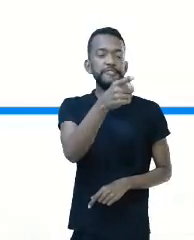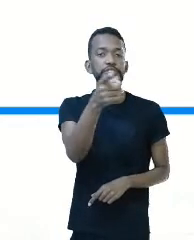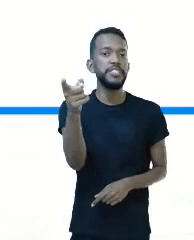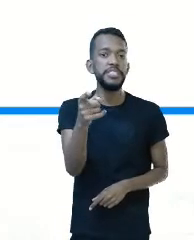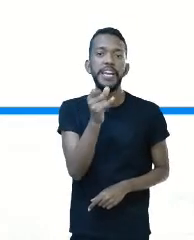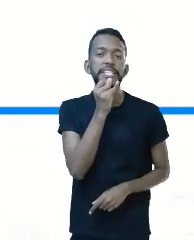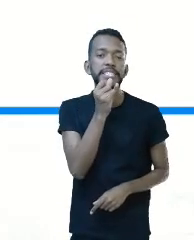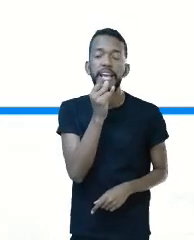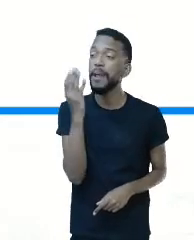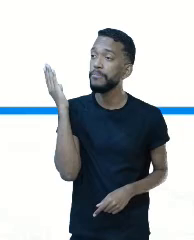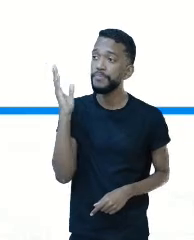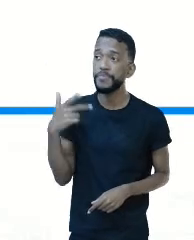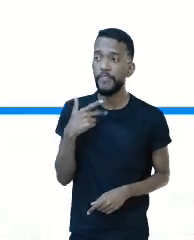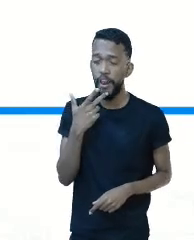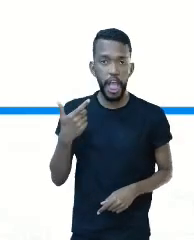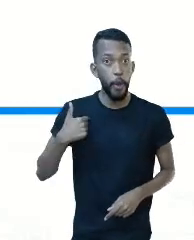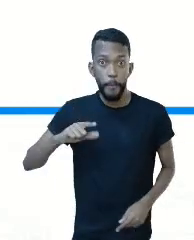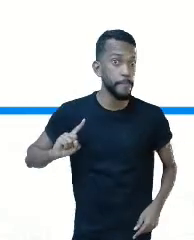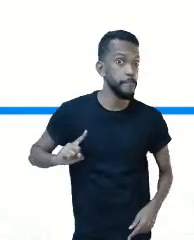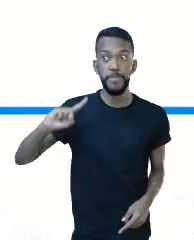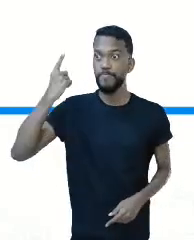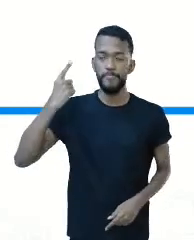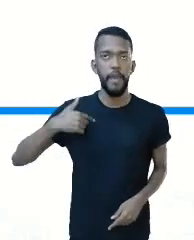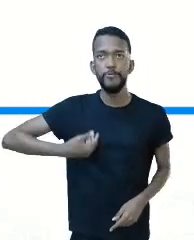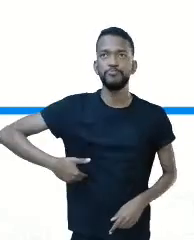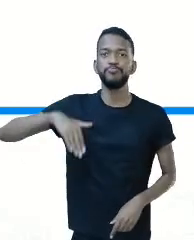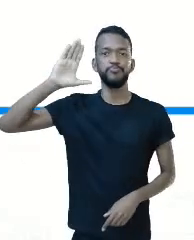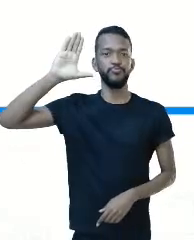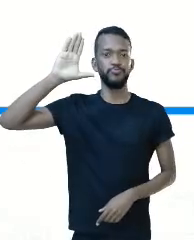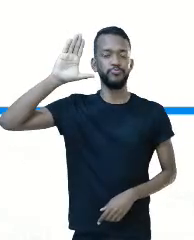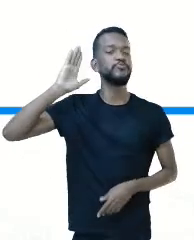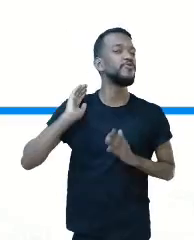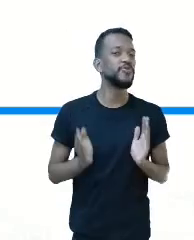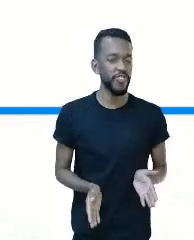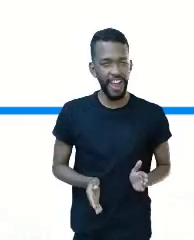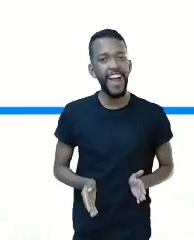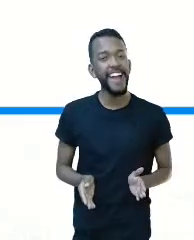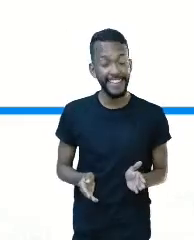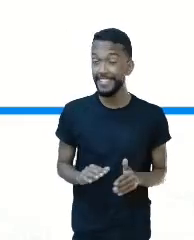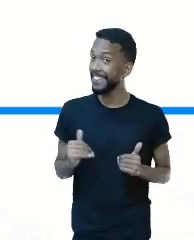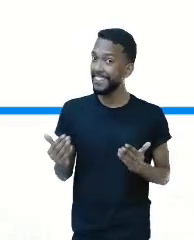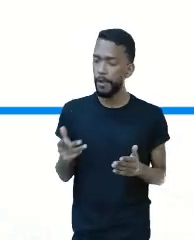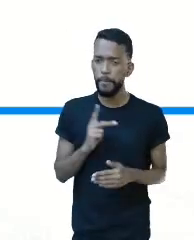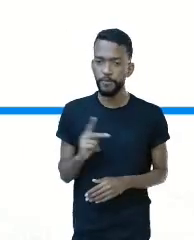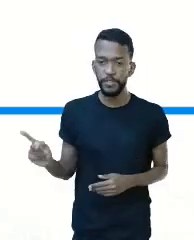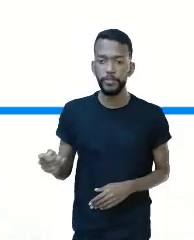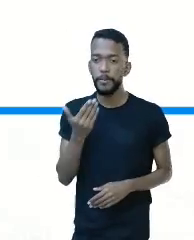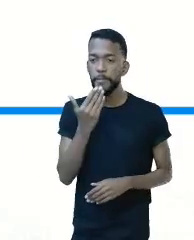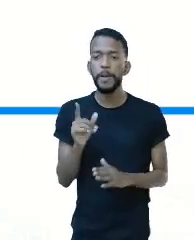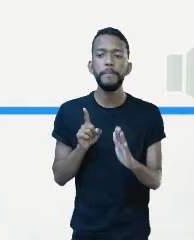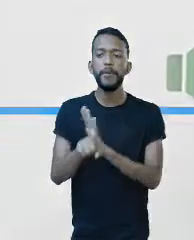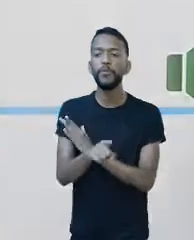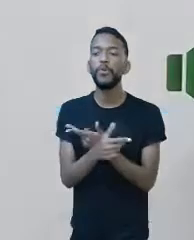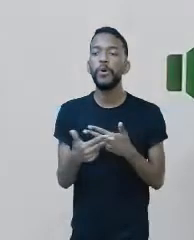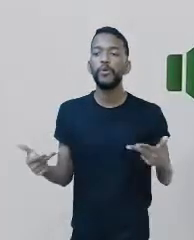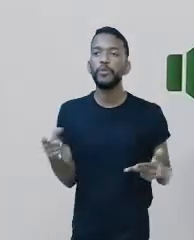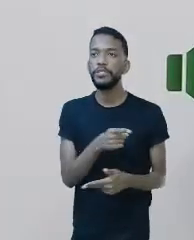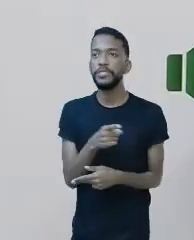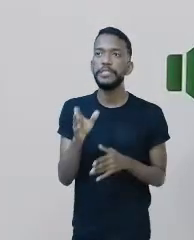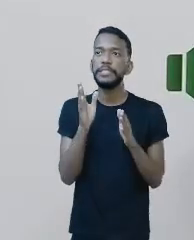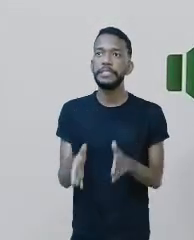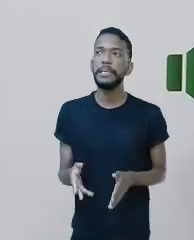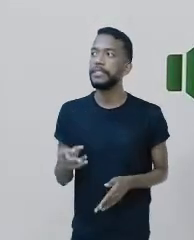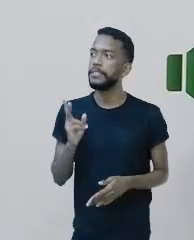disse. Fui o primeiro a levantar a mão, professora. Então, aí quando a professora pergunta alguma coisa, ele vai lá, ó,